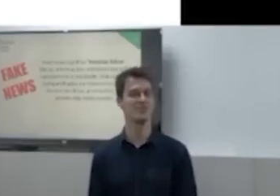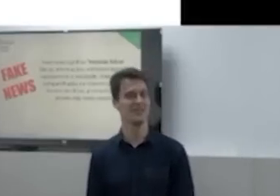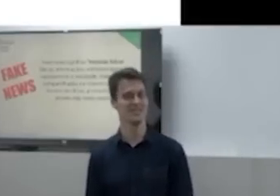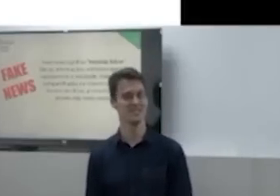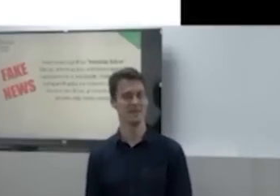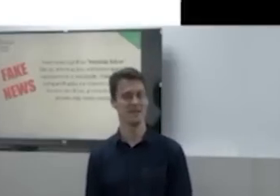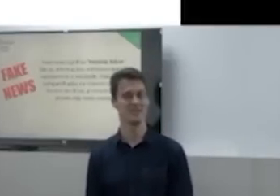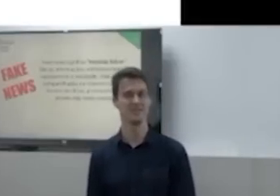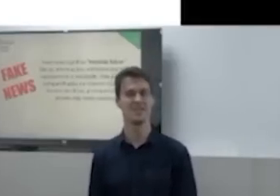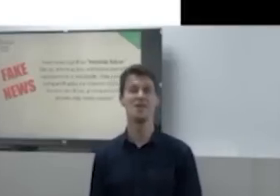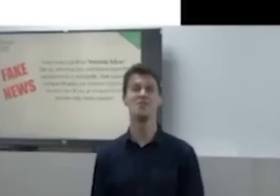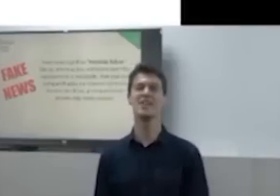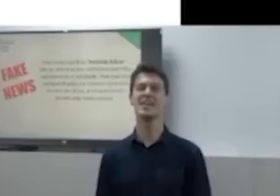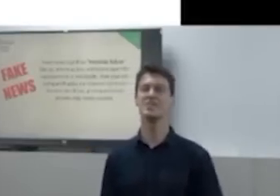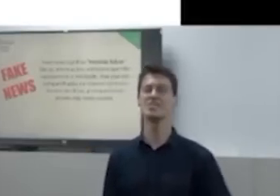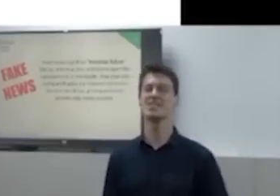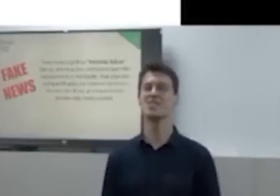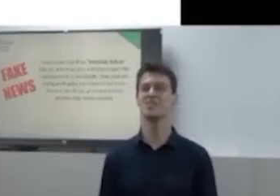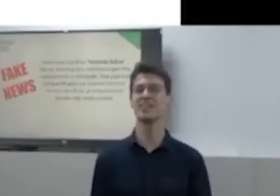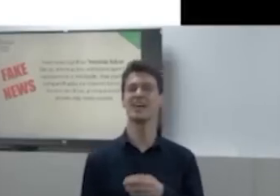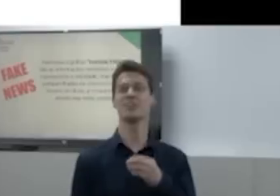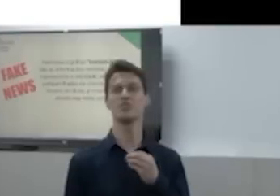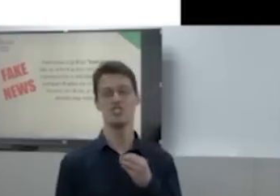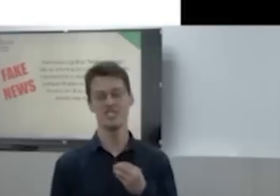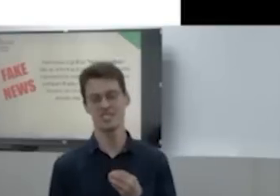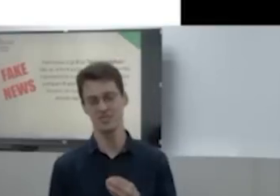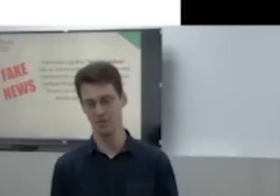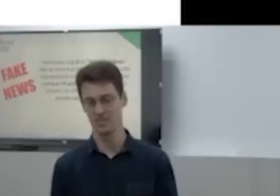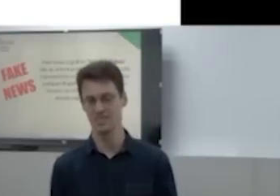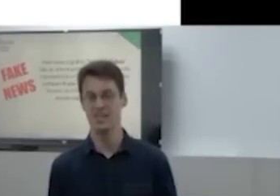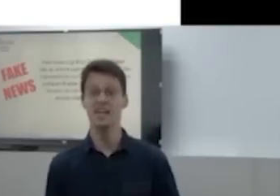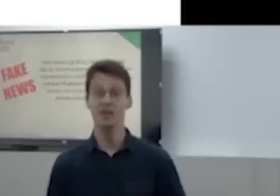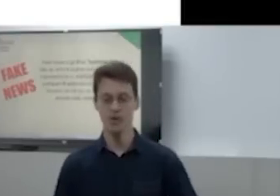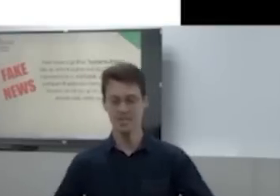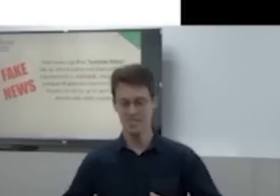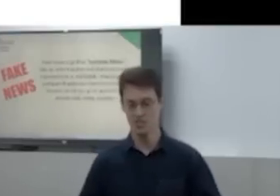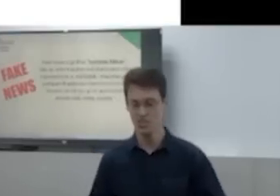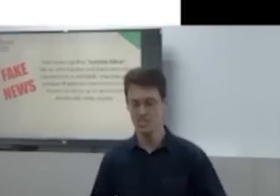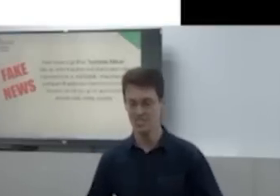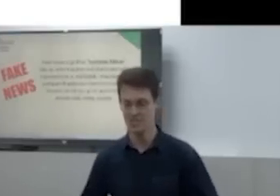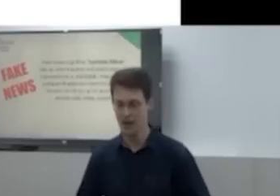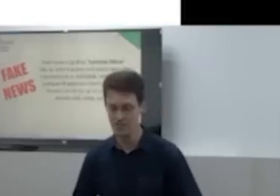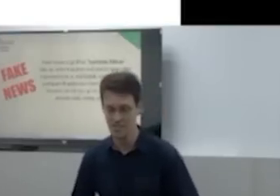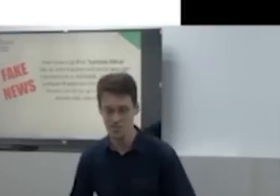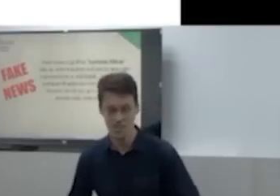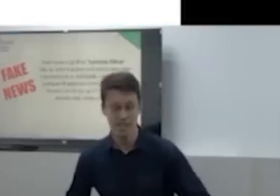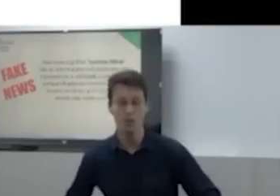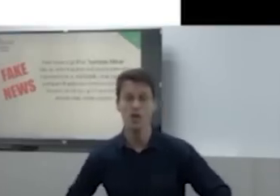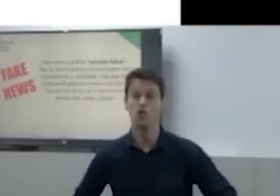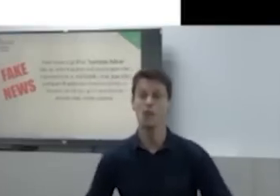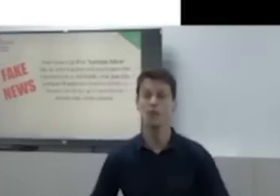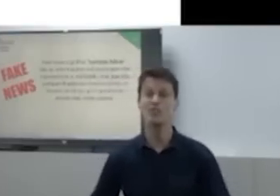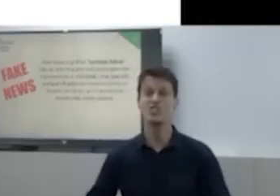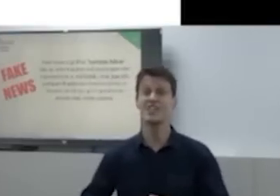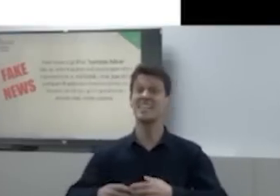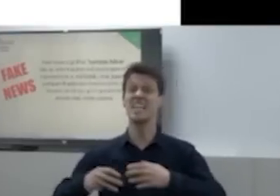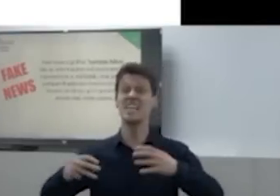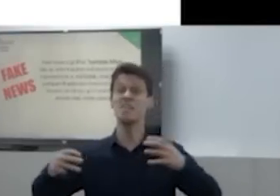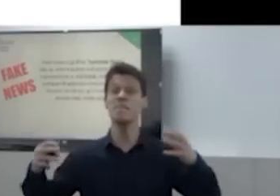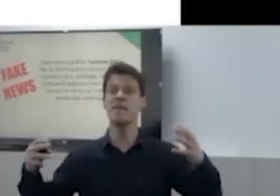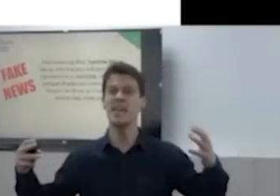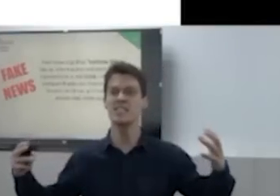provavelmente vocês já ouviram falar dessa palavra. Fake news significa notícias falsas. E quando essas notícias falsas chegam com